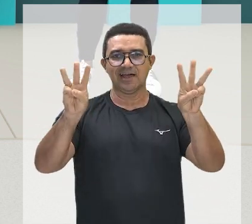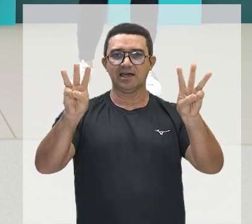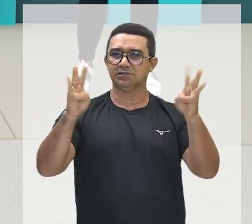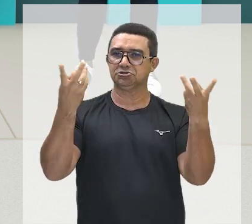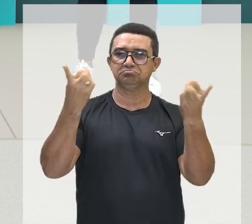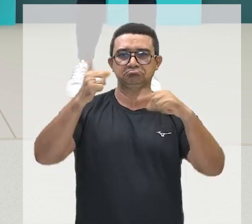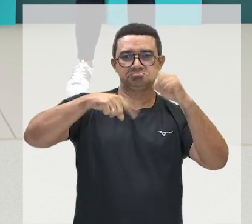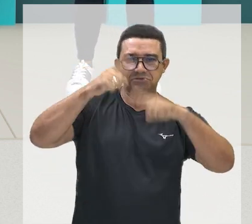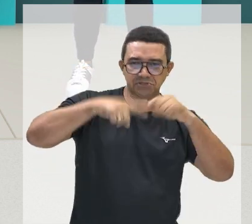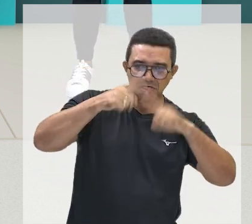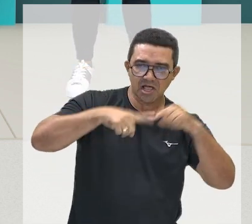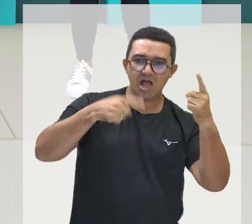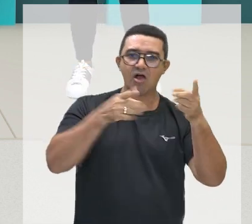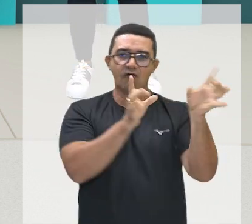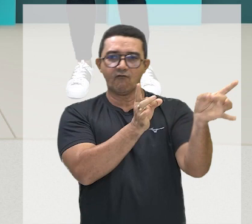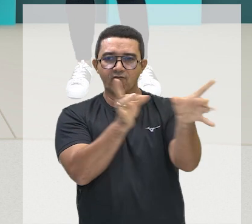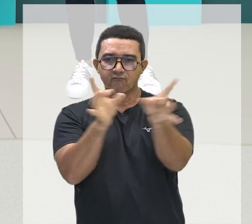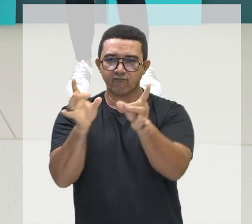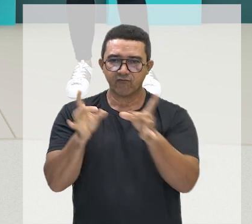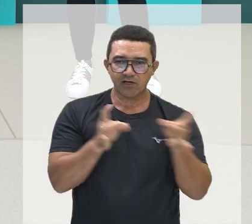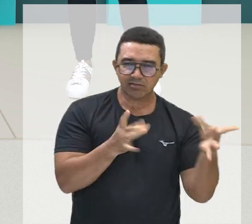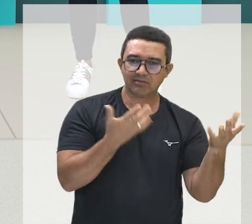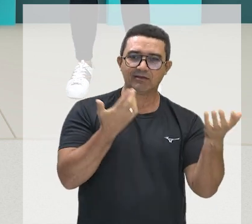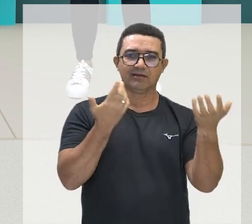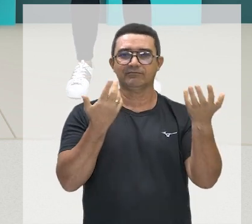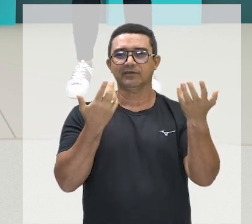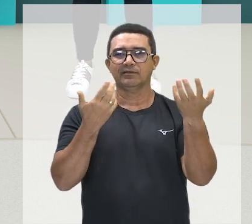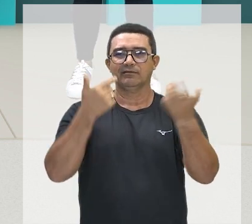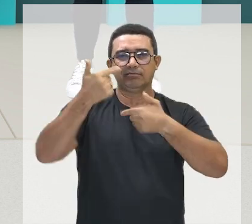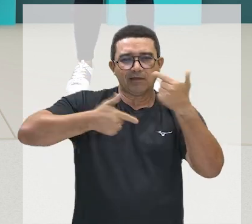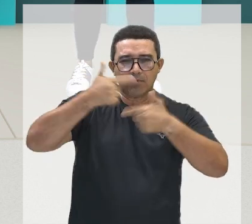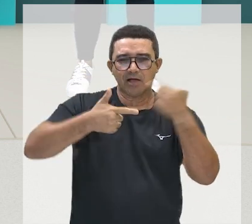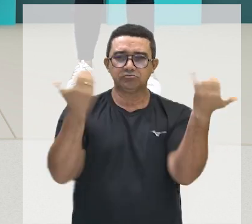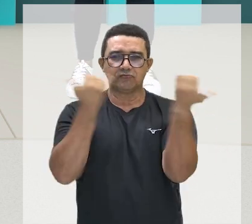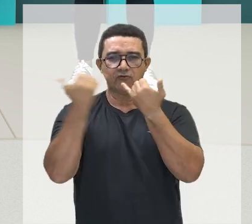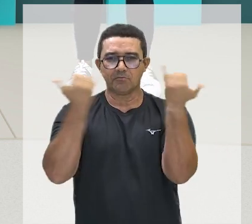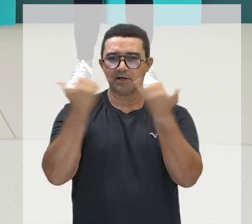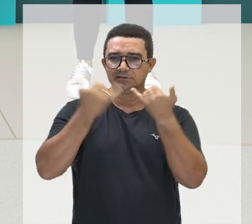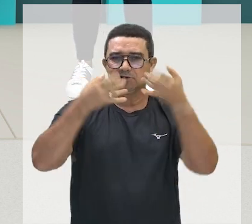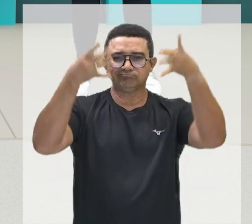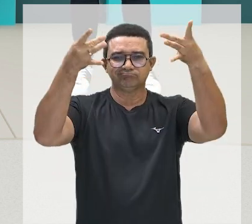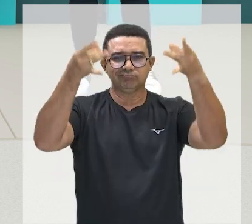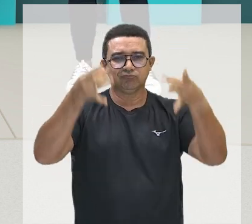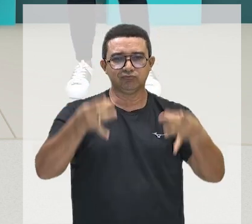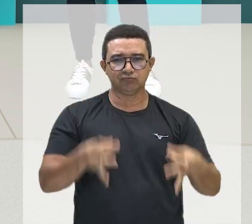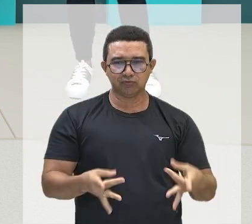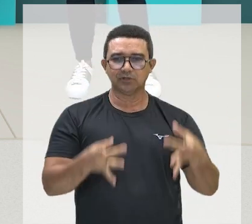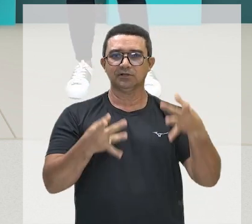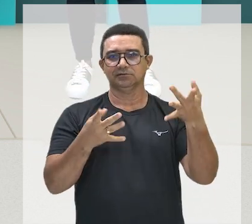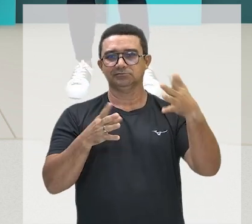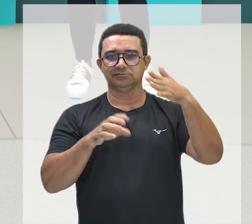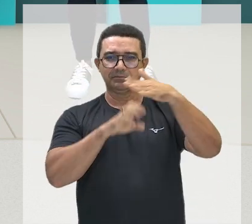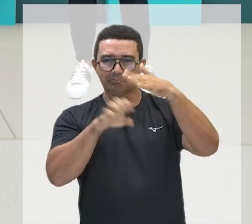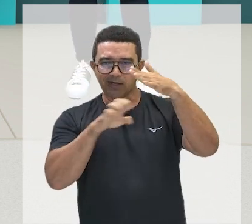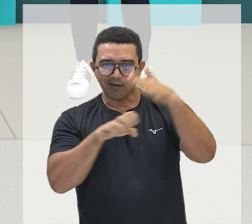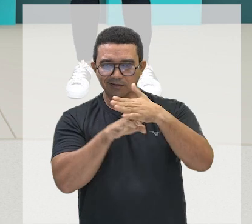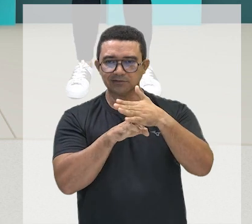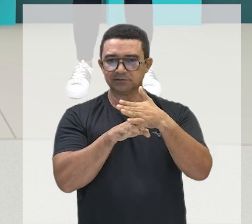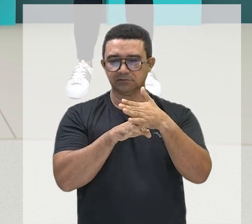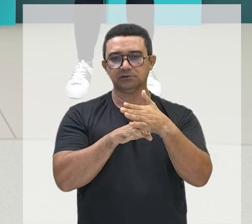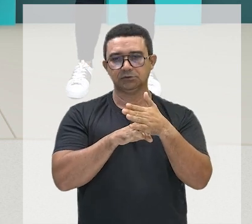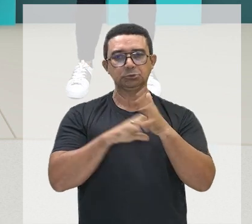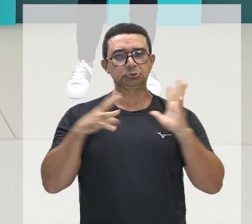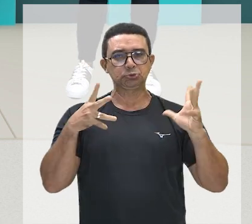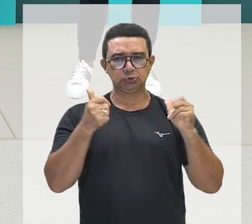venda, serviço de informação, detalhes institucionais. Isso tudo também faz parte do gênero